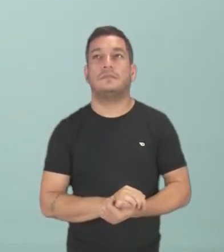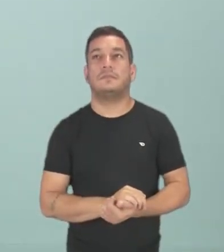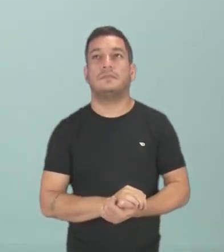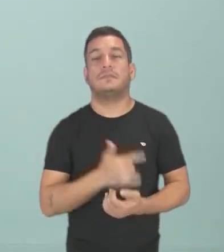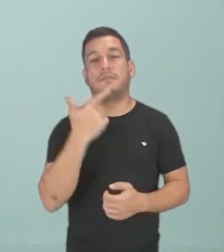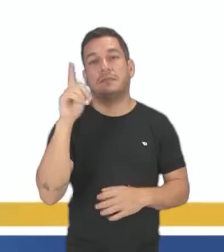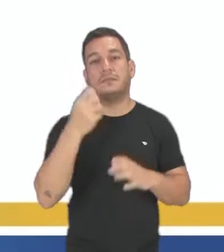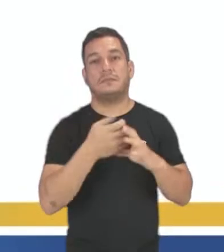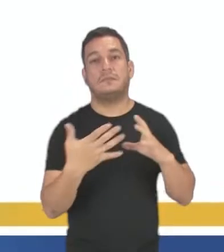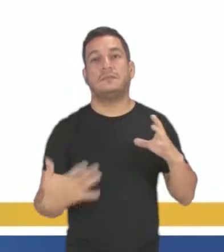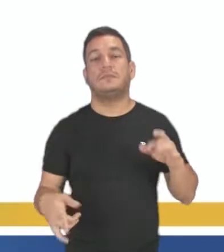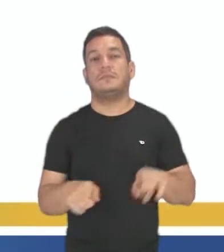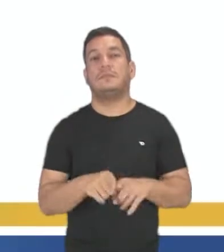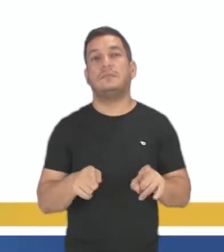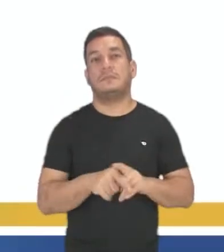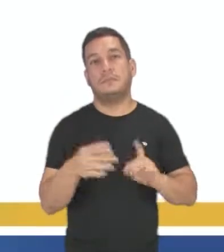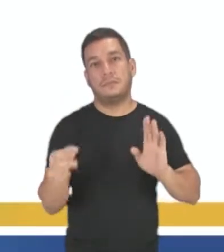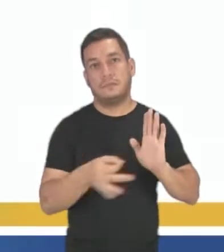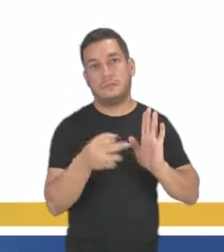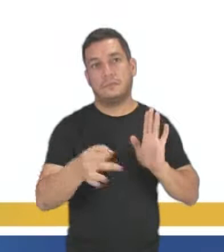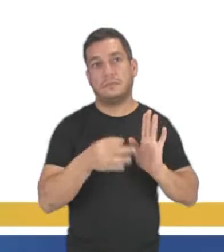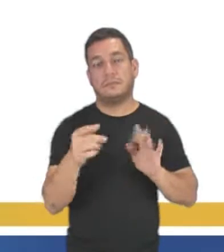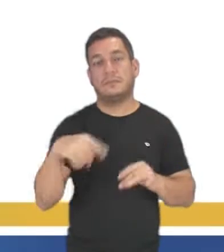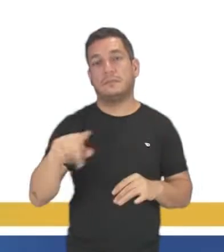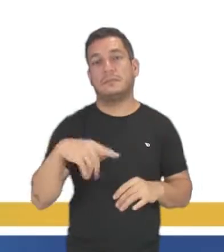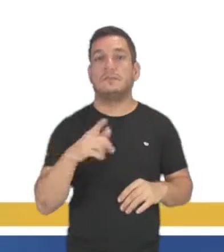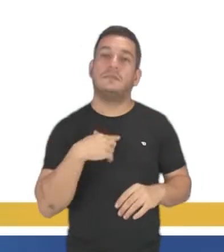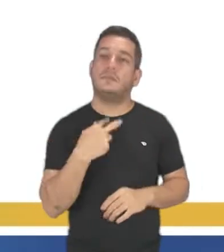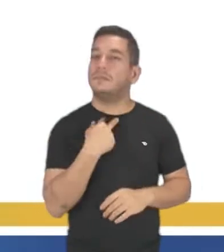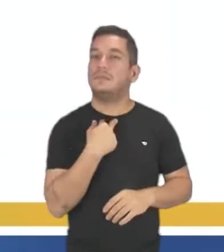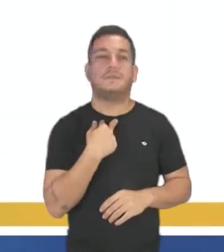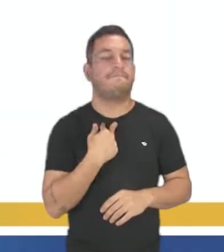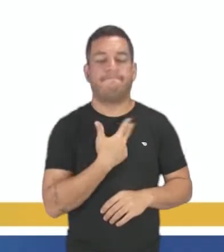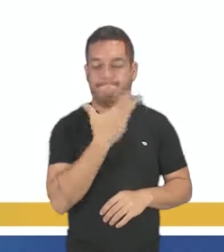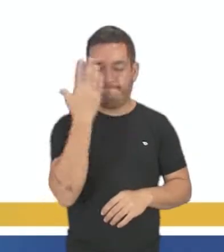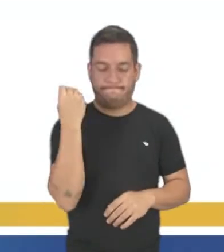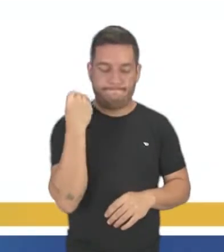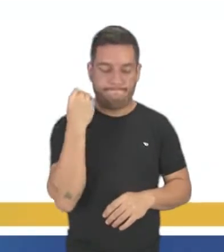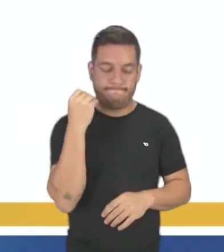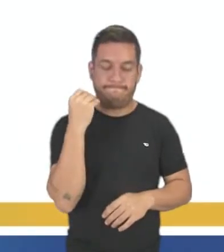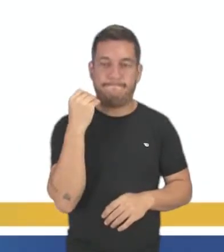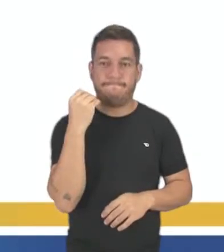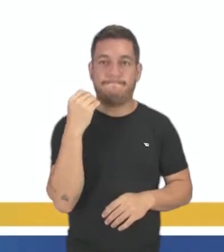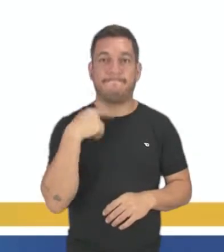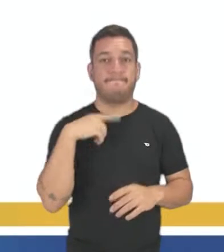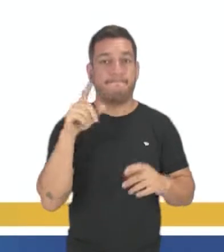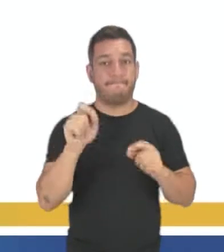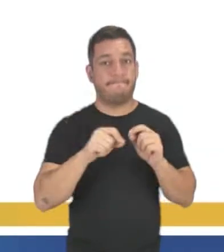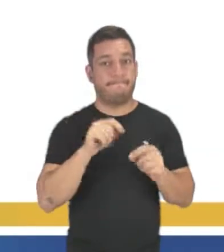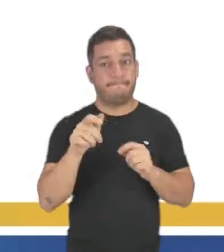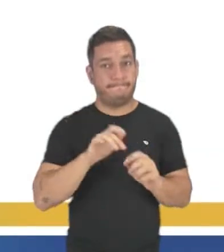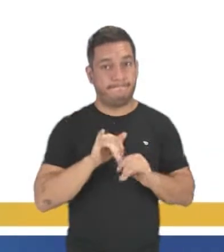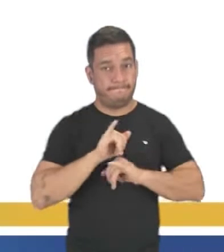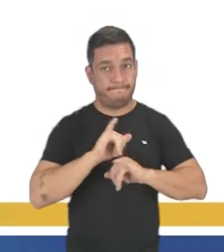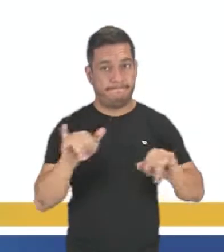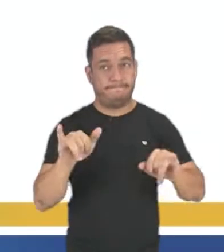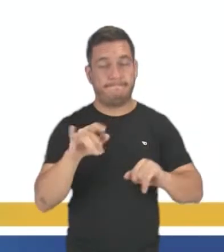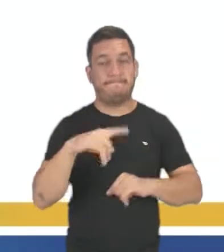As outras características do artigo de opinião que você não pode esquecer, vou frisar